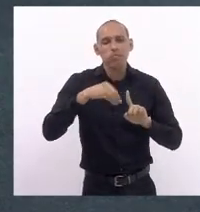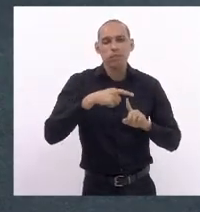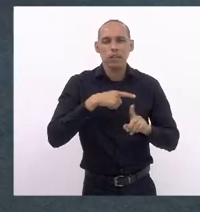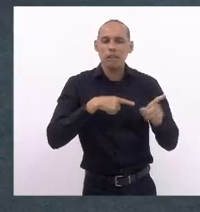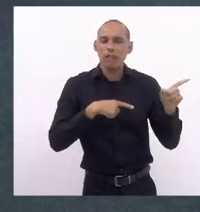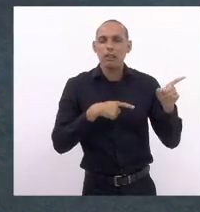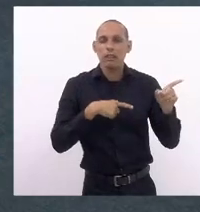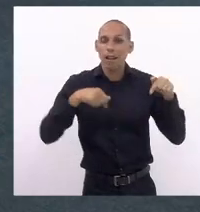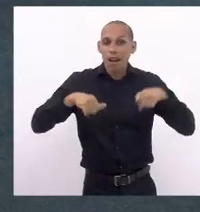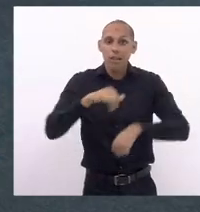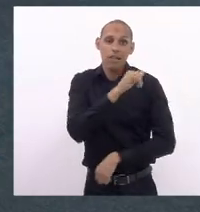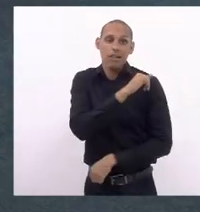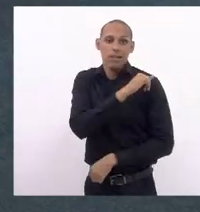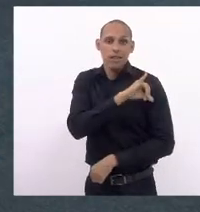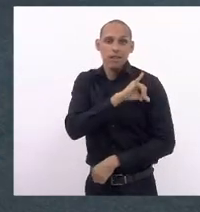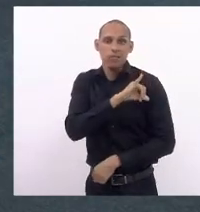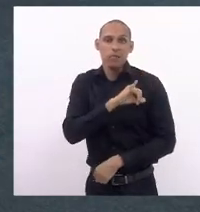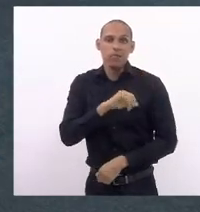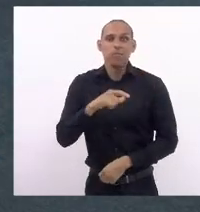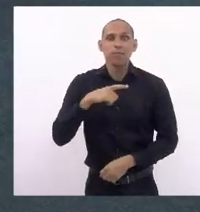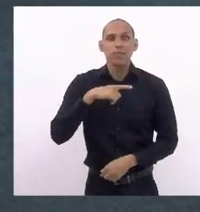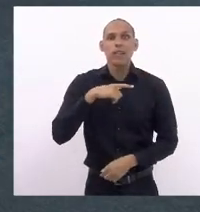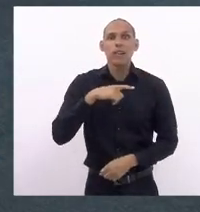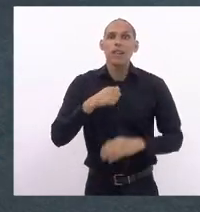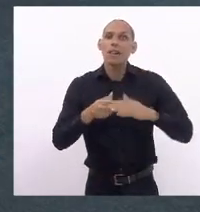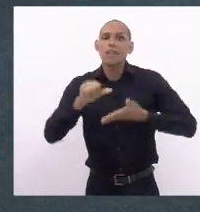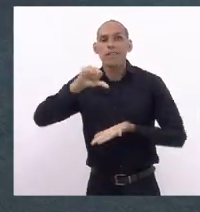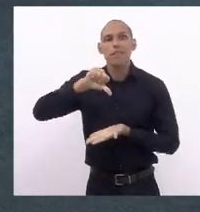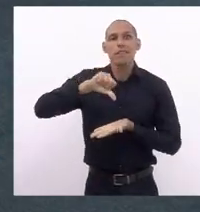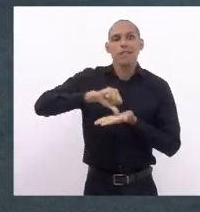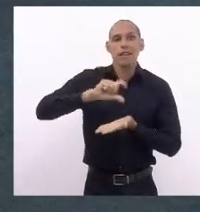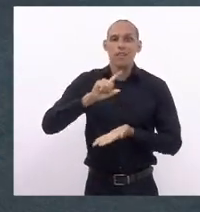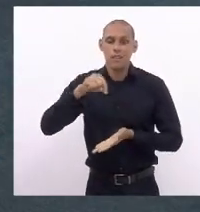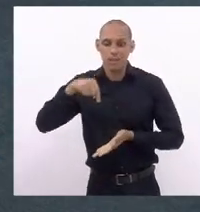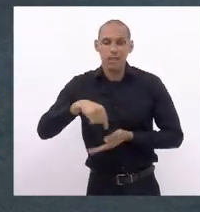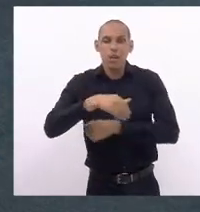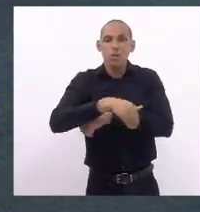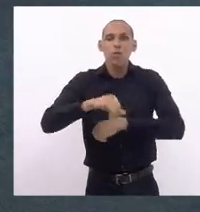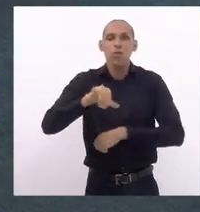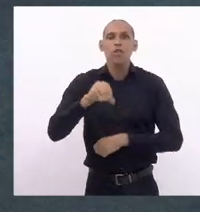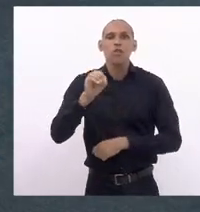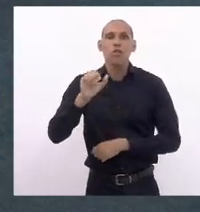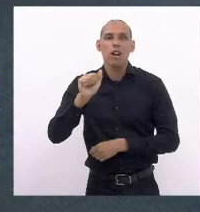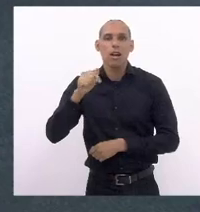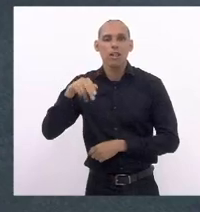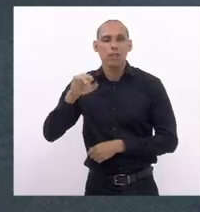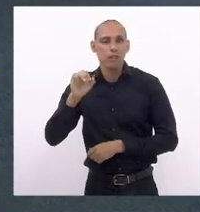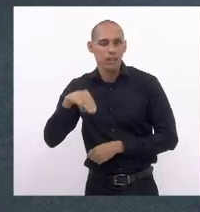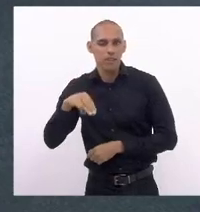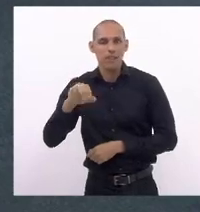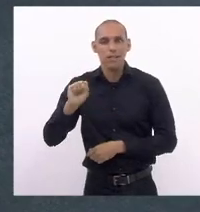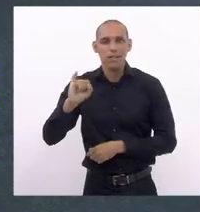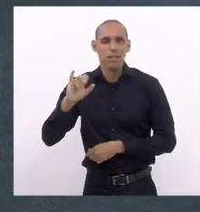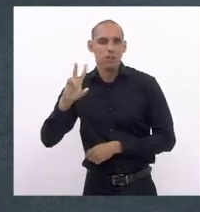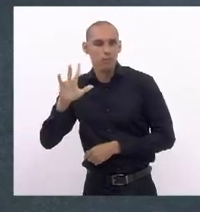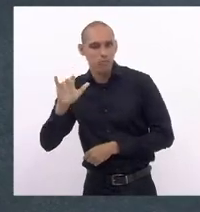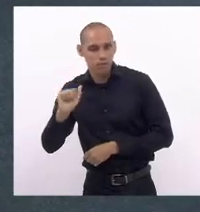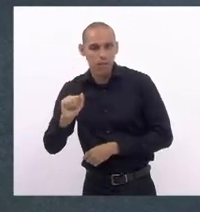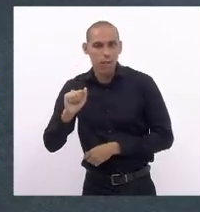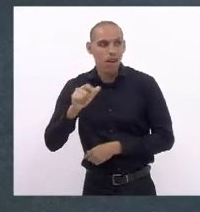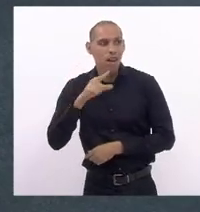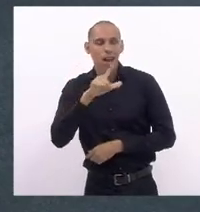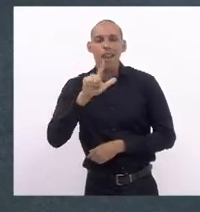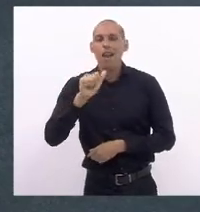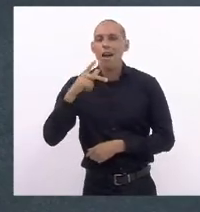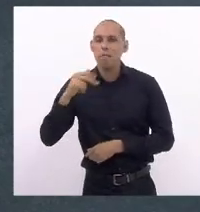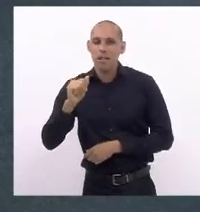aqui no Rio de Janeiro, a nossa sede na Rua Joaquim Silva, 56, sala 1001, na Lapa, também